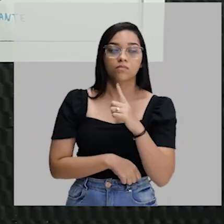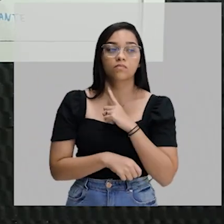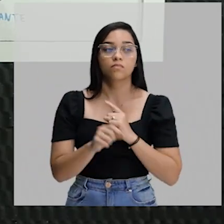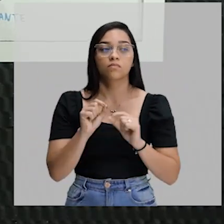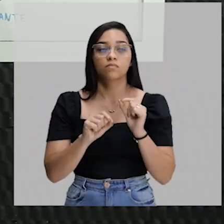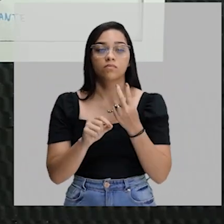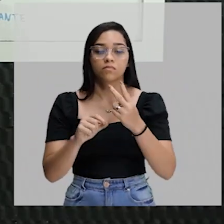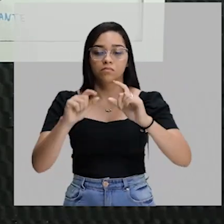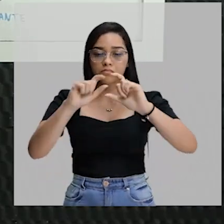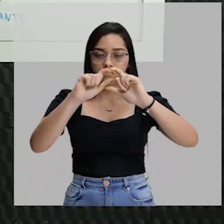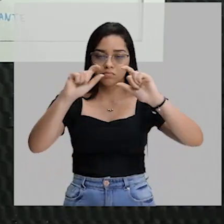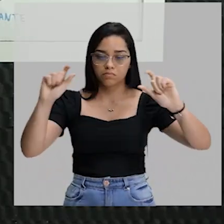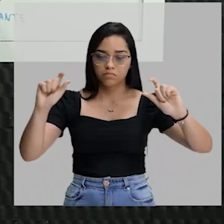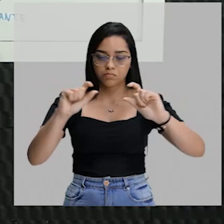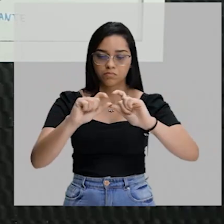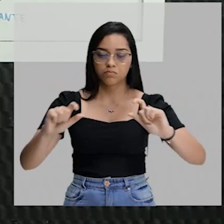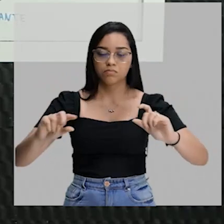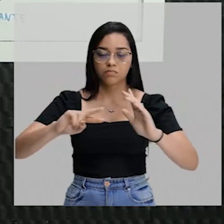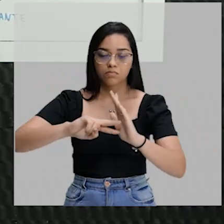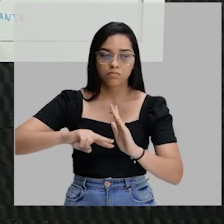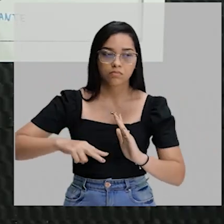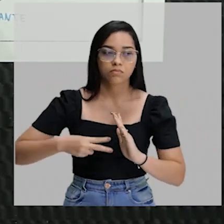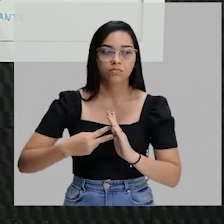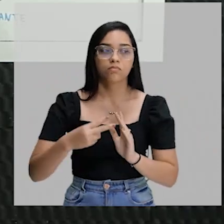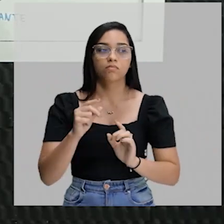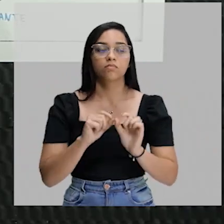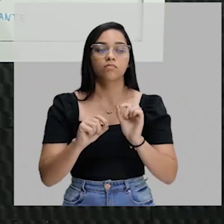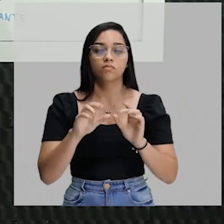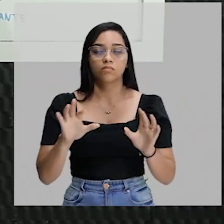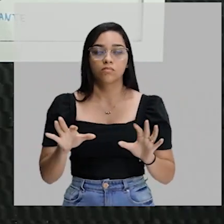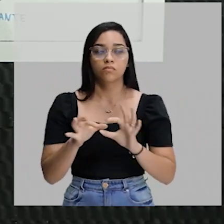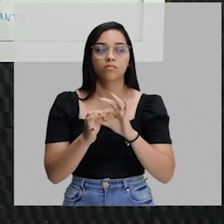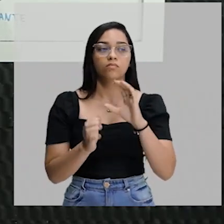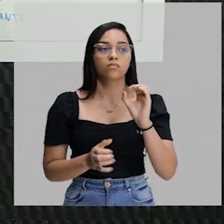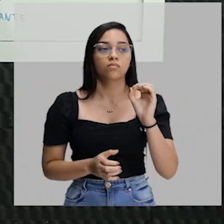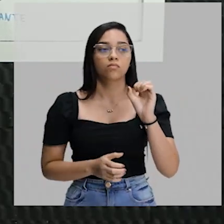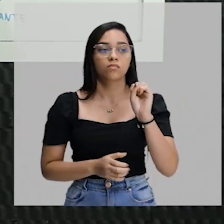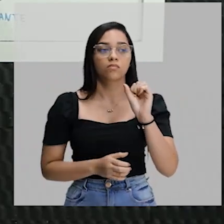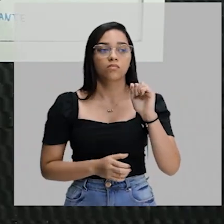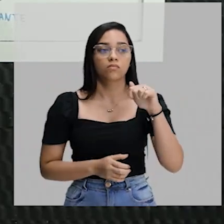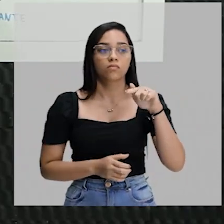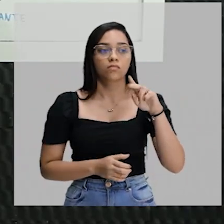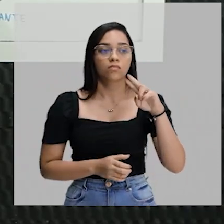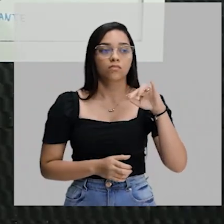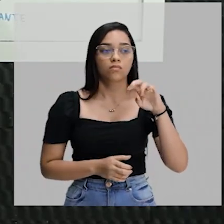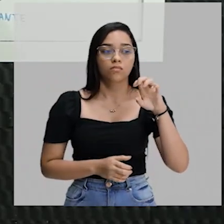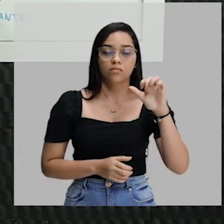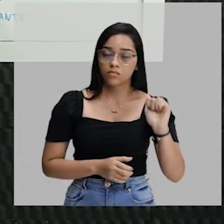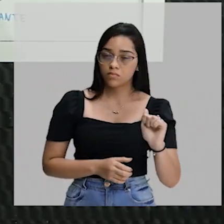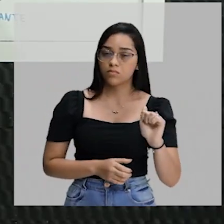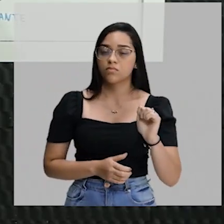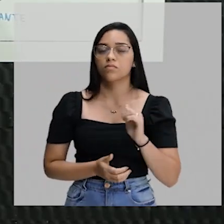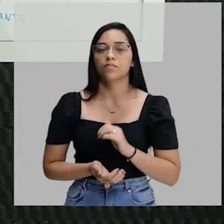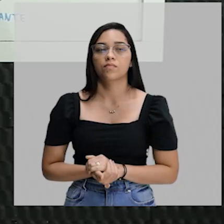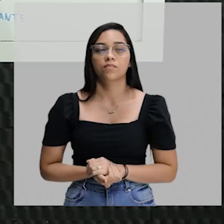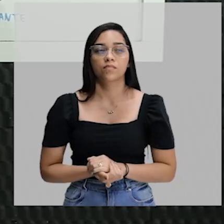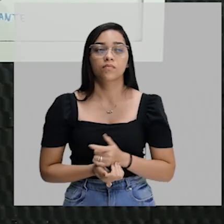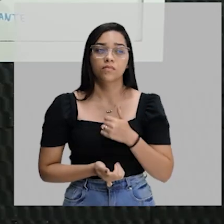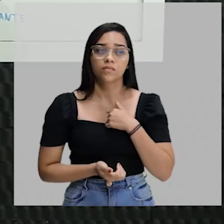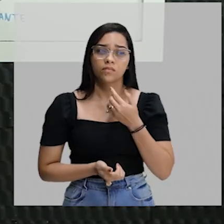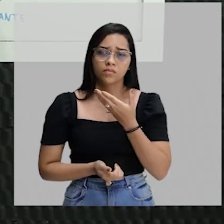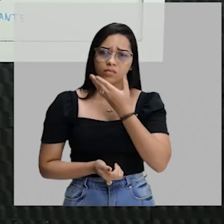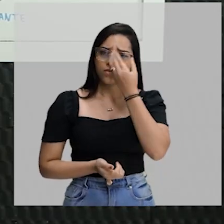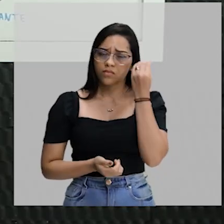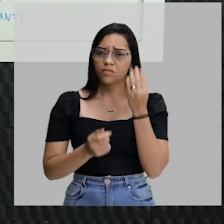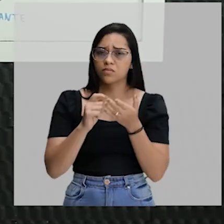dois tracinhos. Isso aqui significa união consanguínea, tá? União consanguínea. E eu me esqueci até